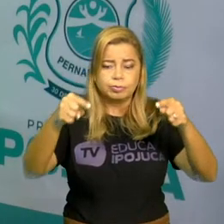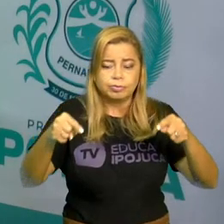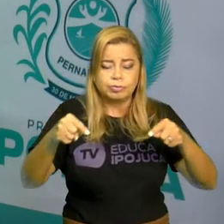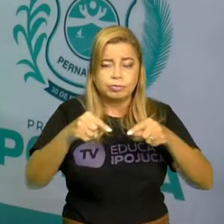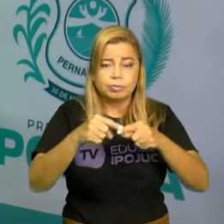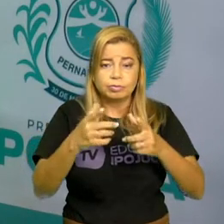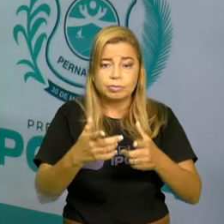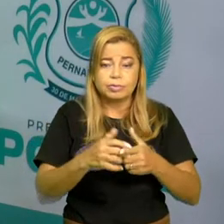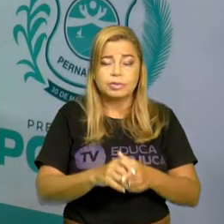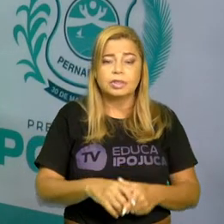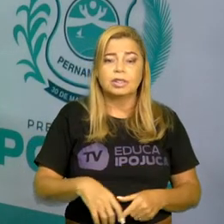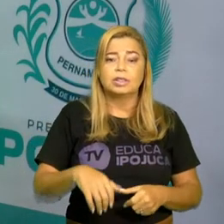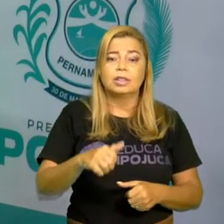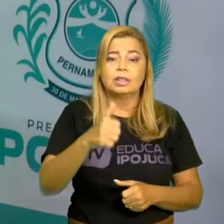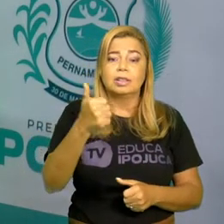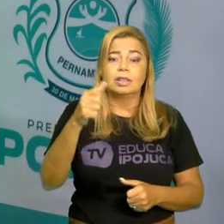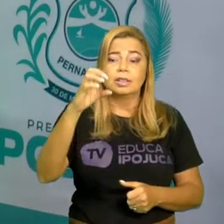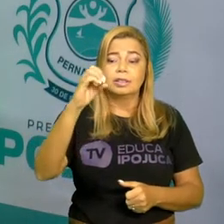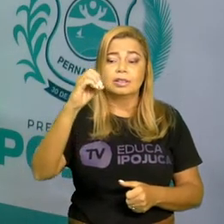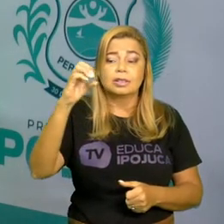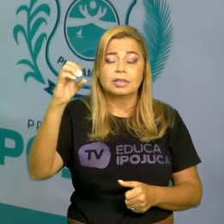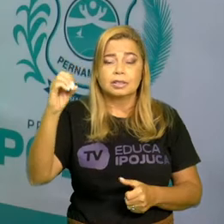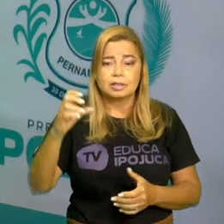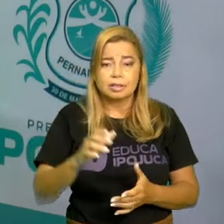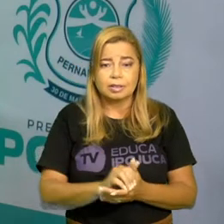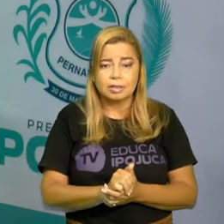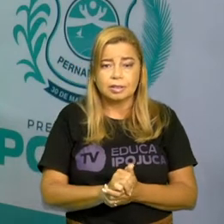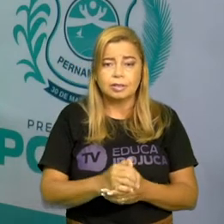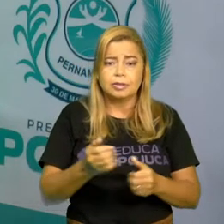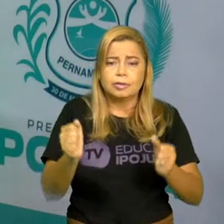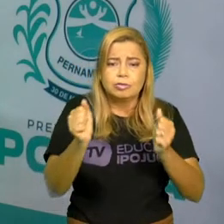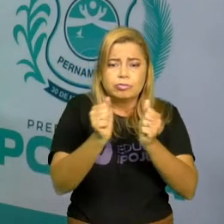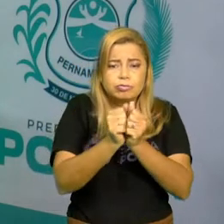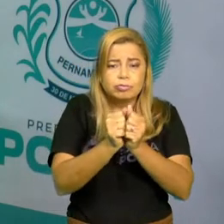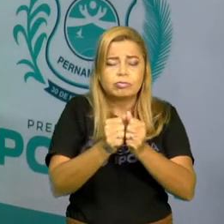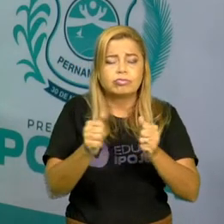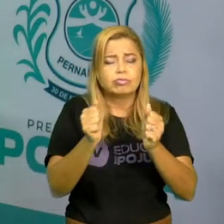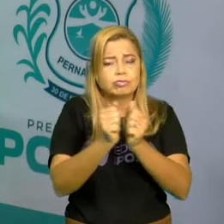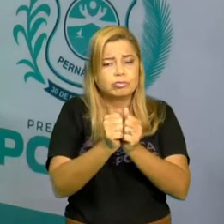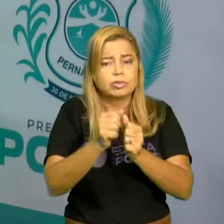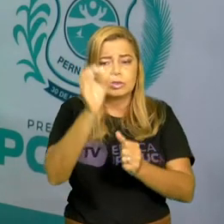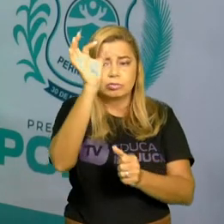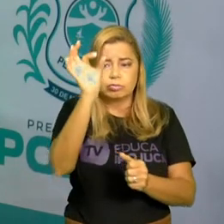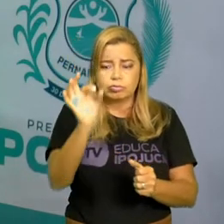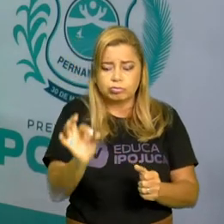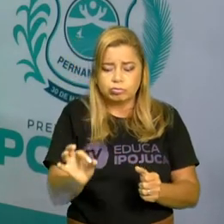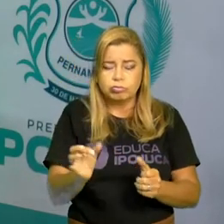placa aqui tem 100. É como se você pegasse 10 tirinhas dessa aqui,